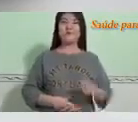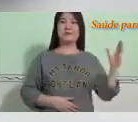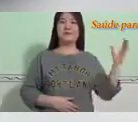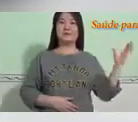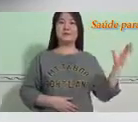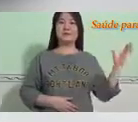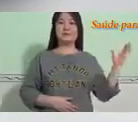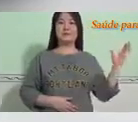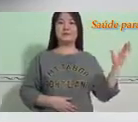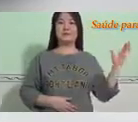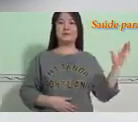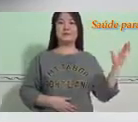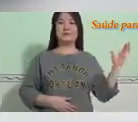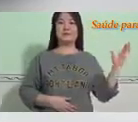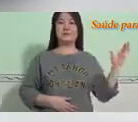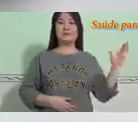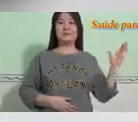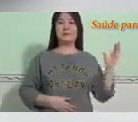médica